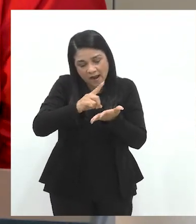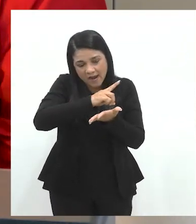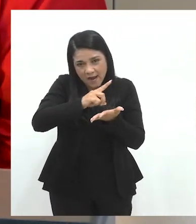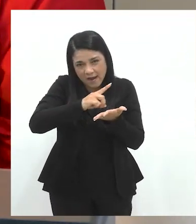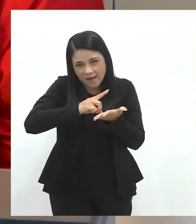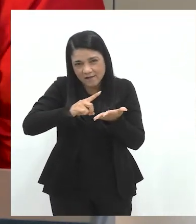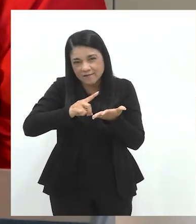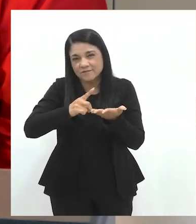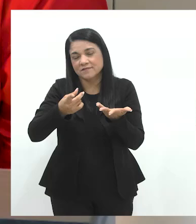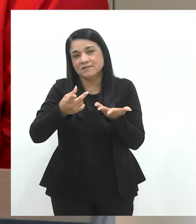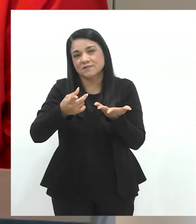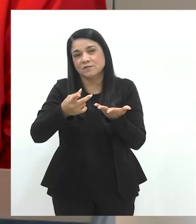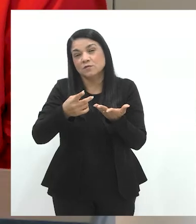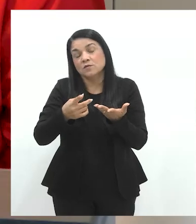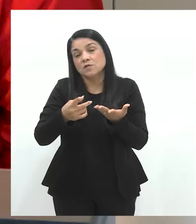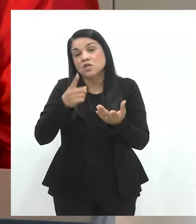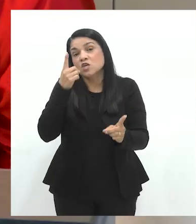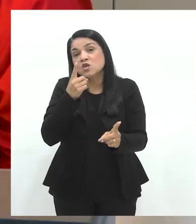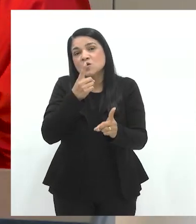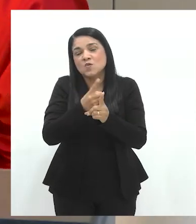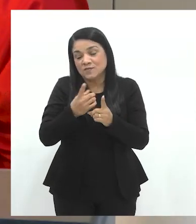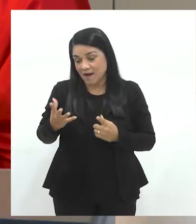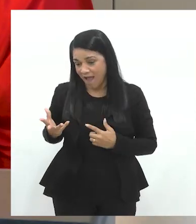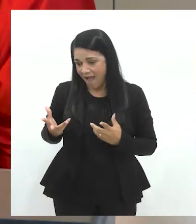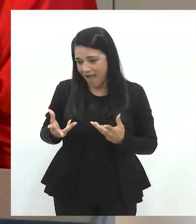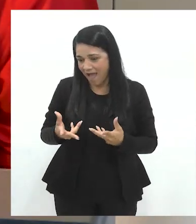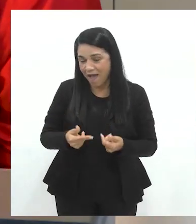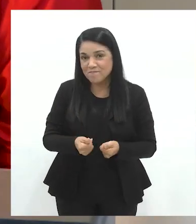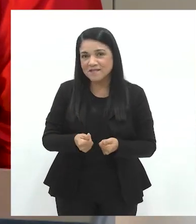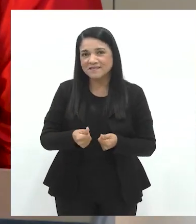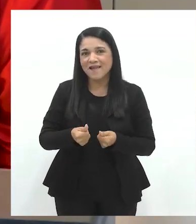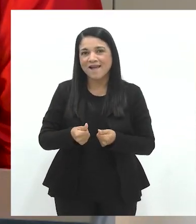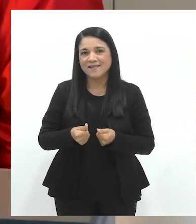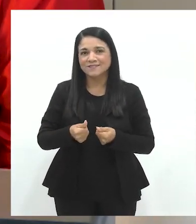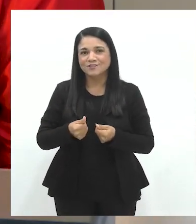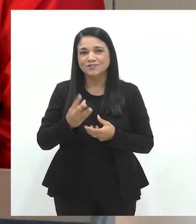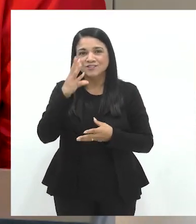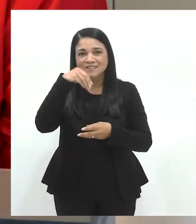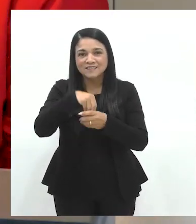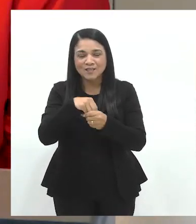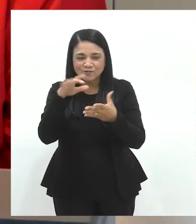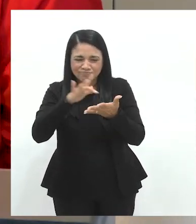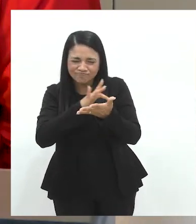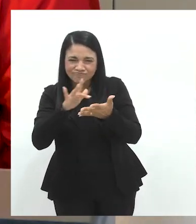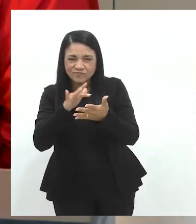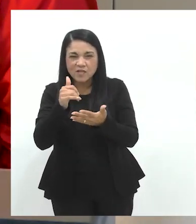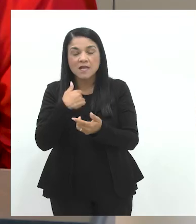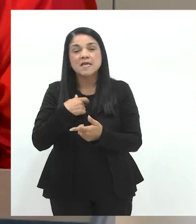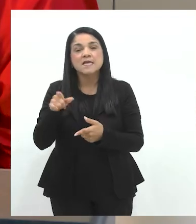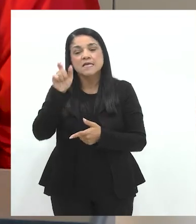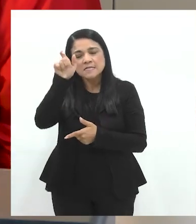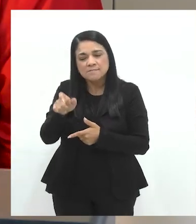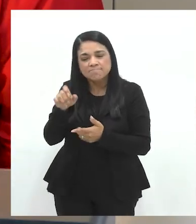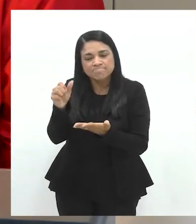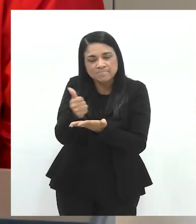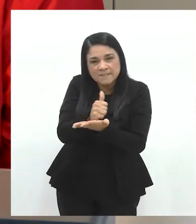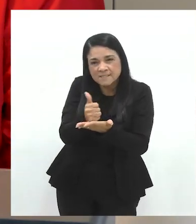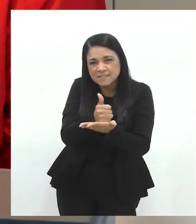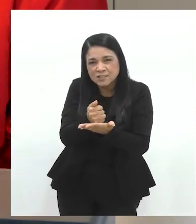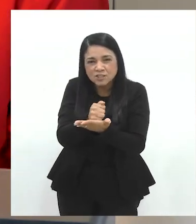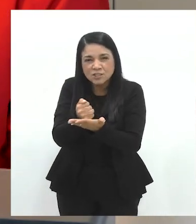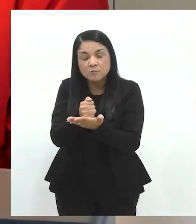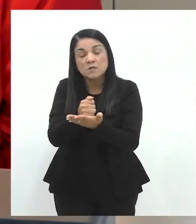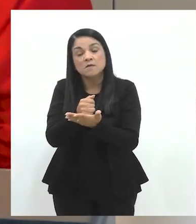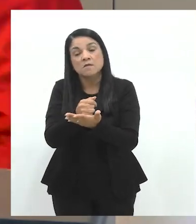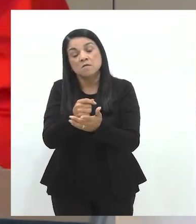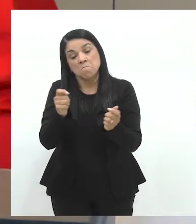arte gráfica, quando encontra alguma habilidade no digital, quando o paciente é craque nos games, por exemplo, a